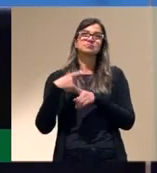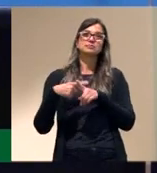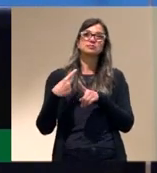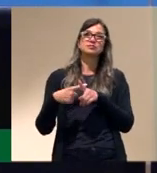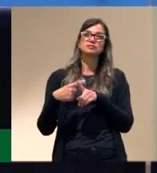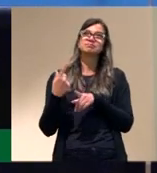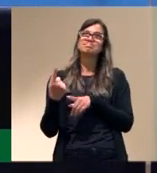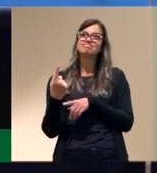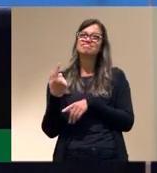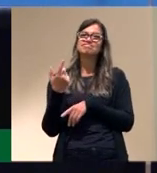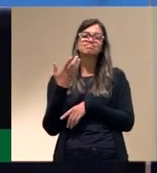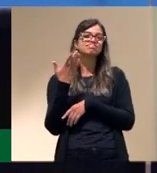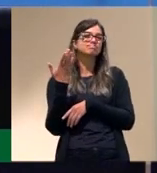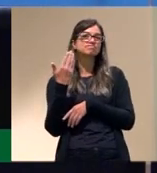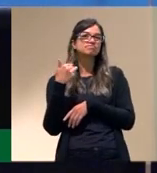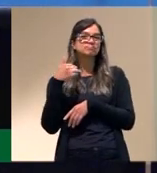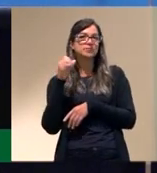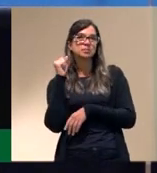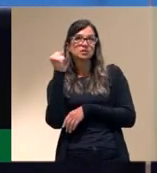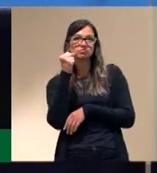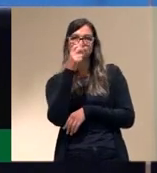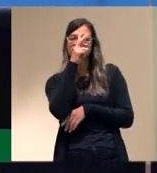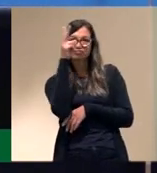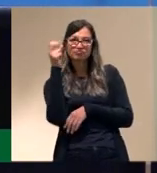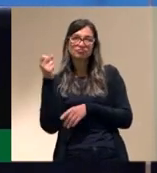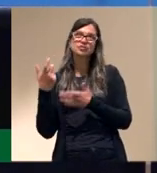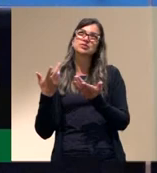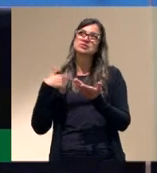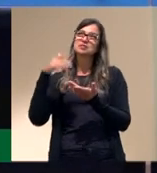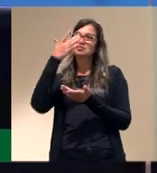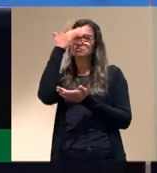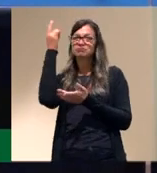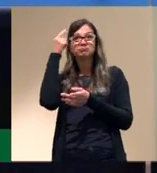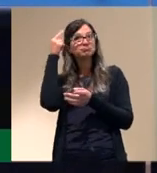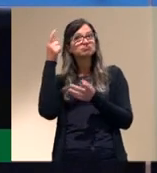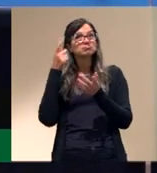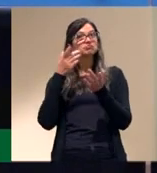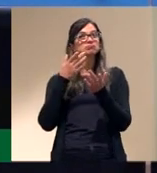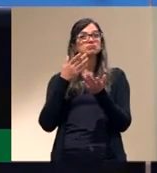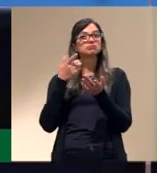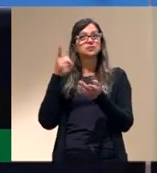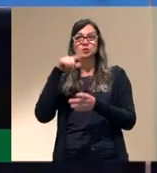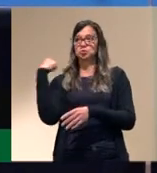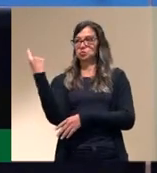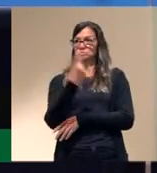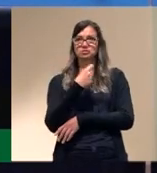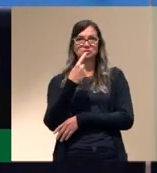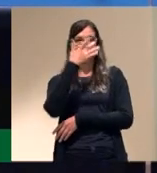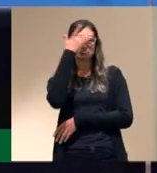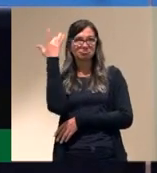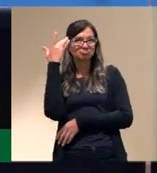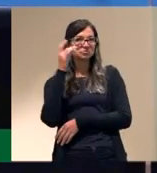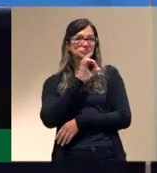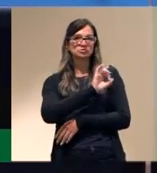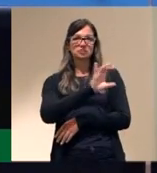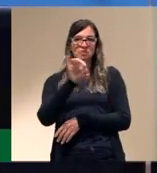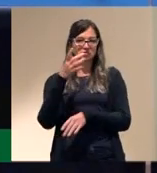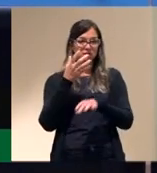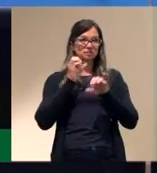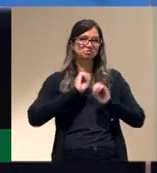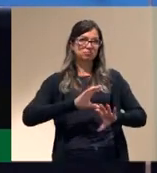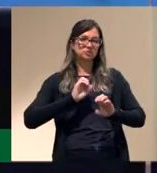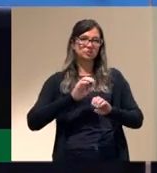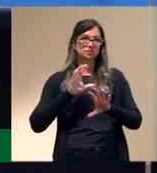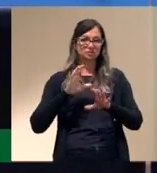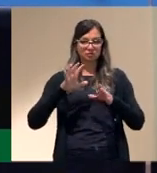mais... O que é mais forte? O que nos orienta mais? A todos, eu digo, a todos nós da área da educação.